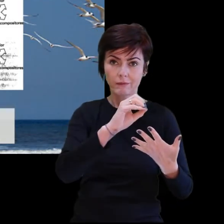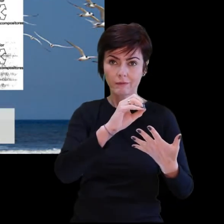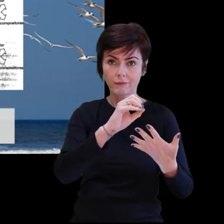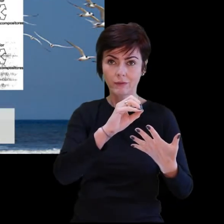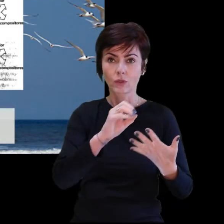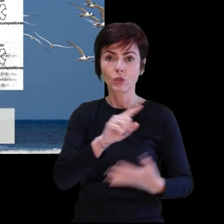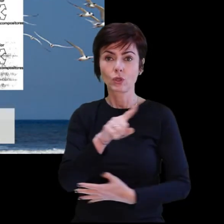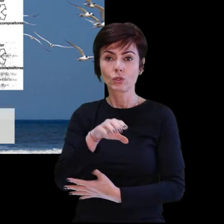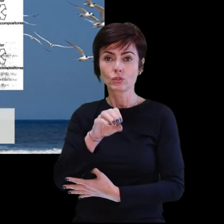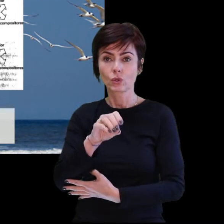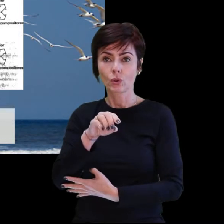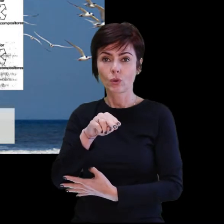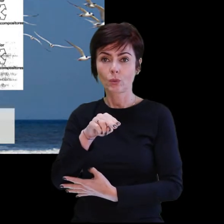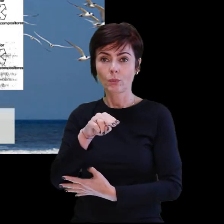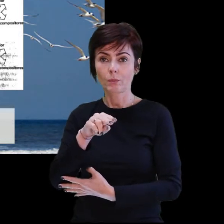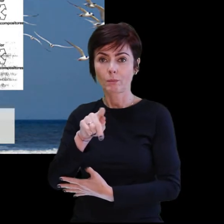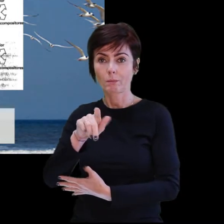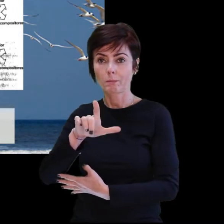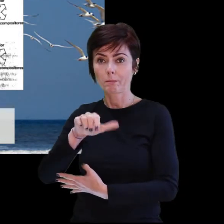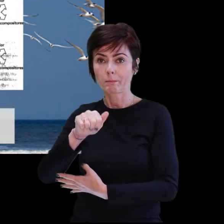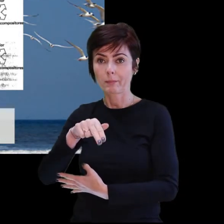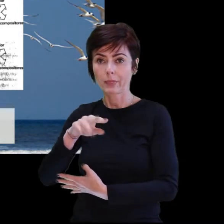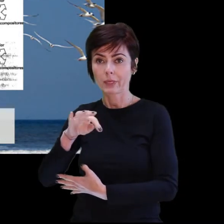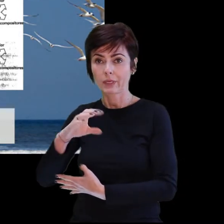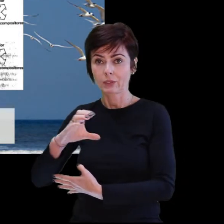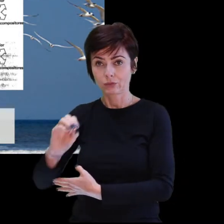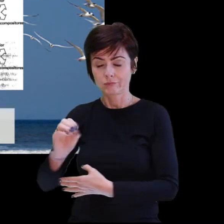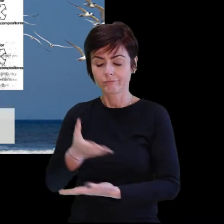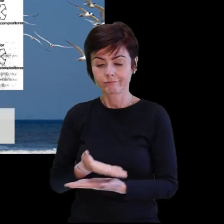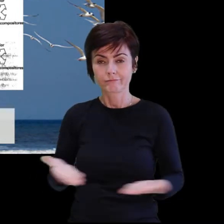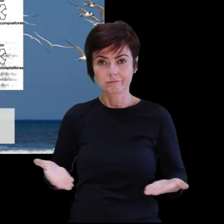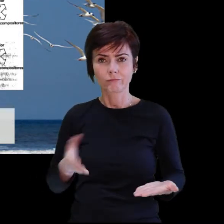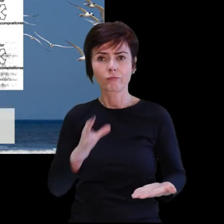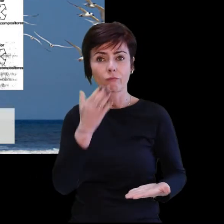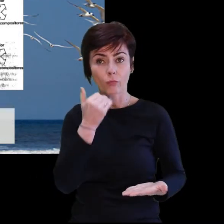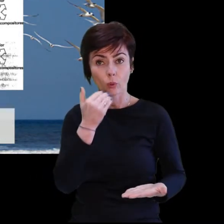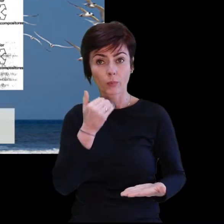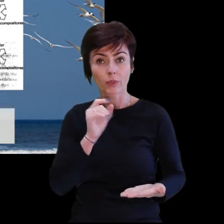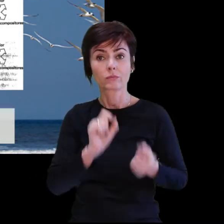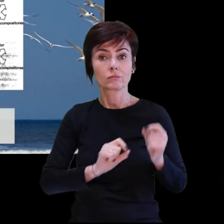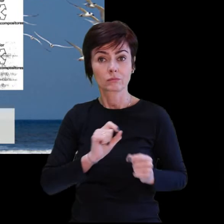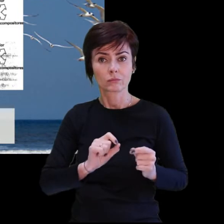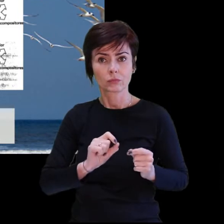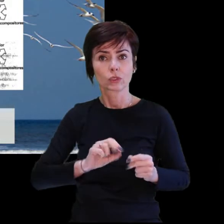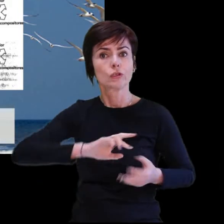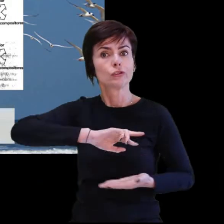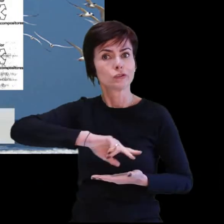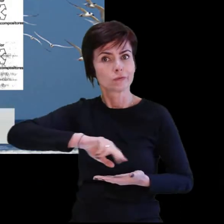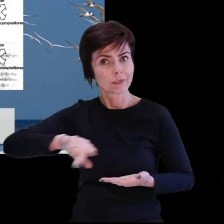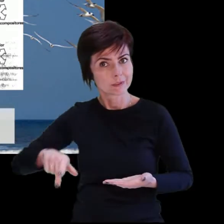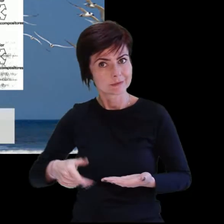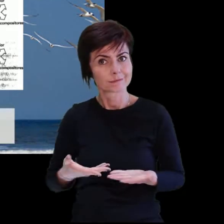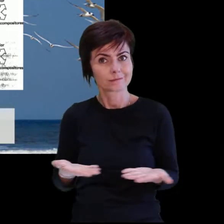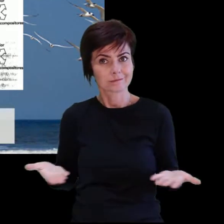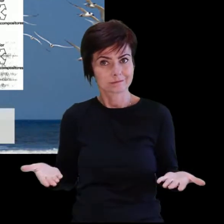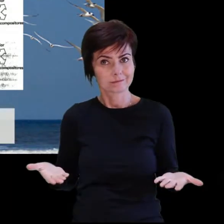alimento para o zooplâncton, por exemplo. Só que, como eu mencionei, um zooplâncton vai comer, né, vai se alimentar